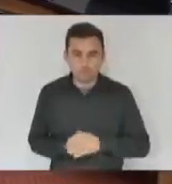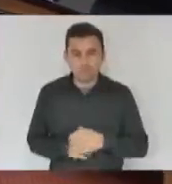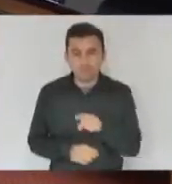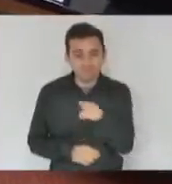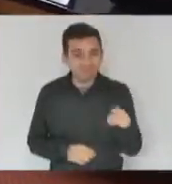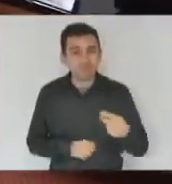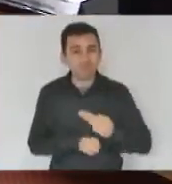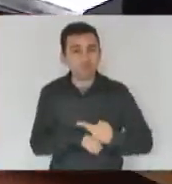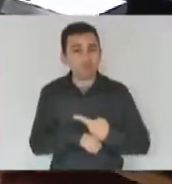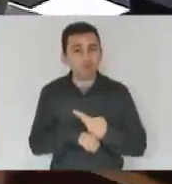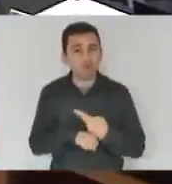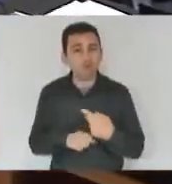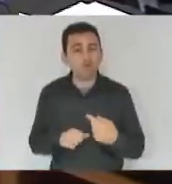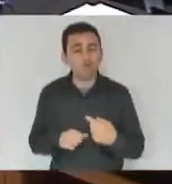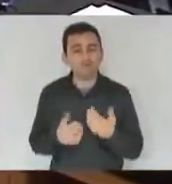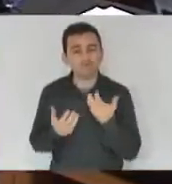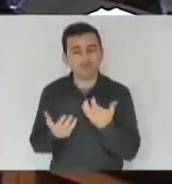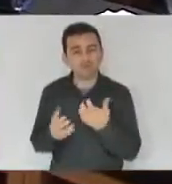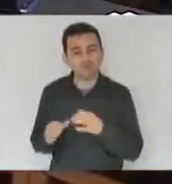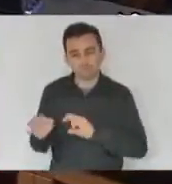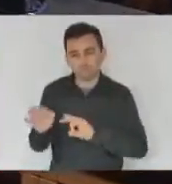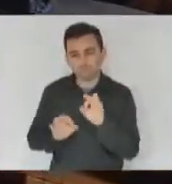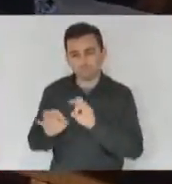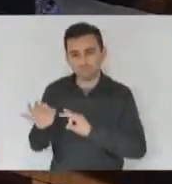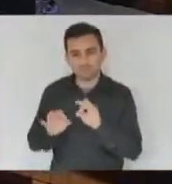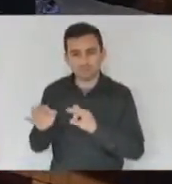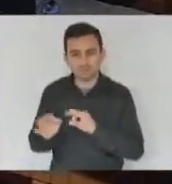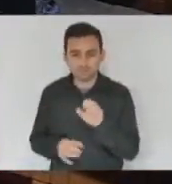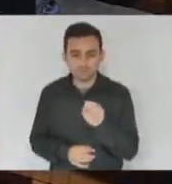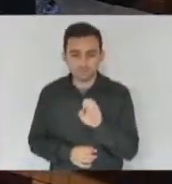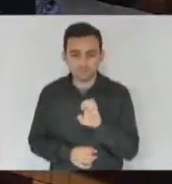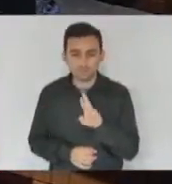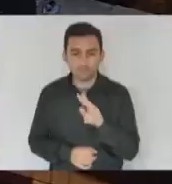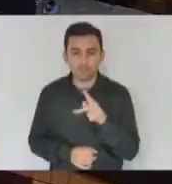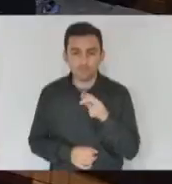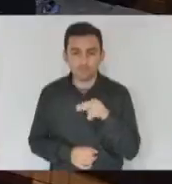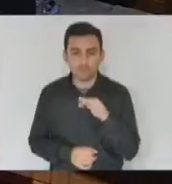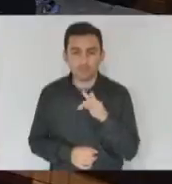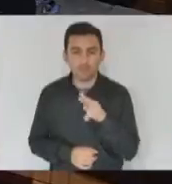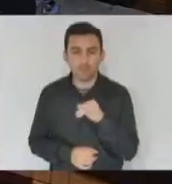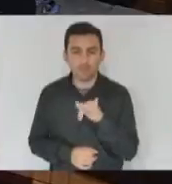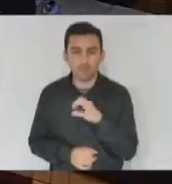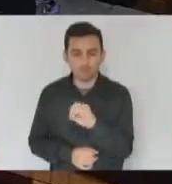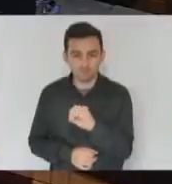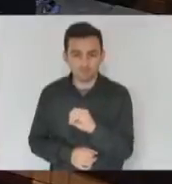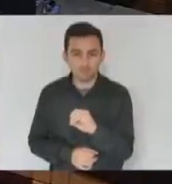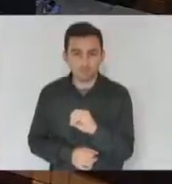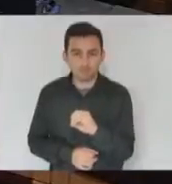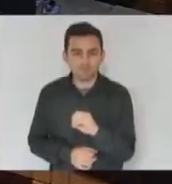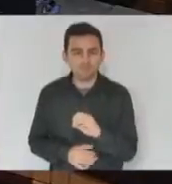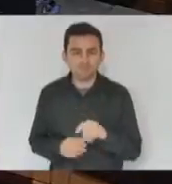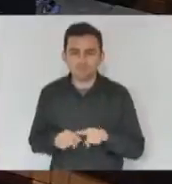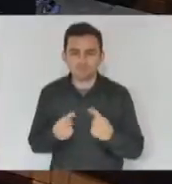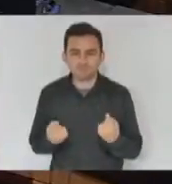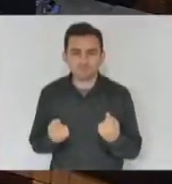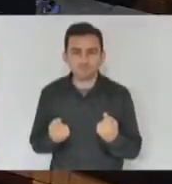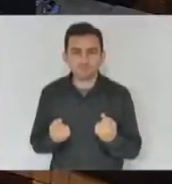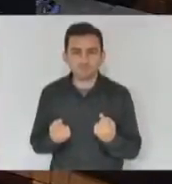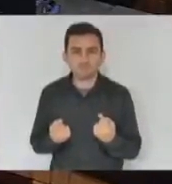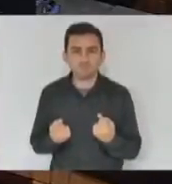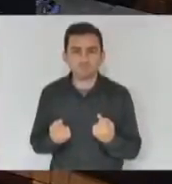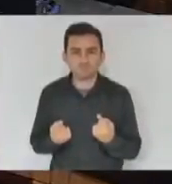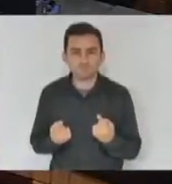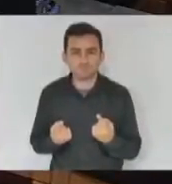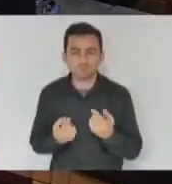procuraram para fazer serpentário. Eu digo, mas isso existe, homem de Deus? Existe. Nós estamos com um problema muito sério. A exemplificar Itajaí, que